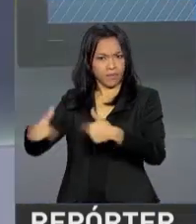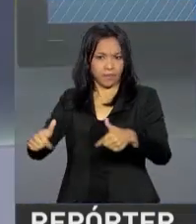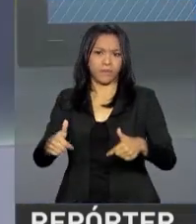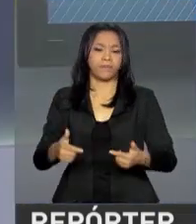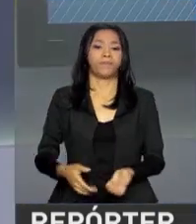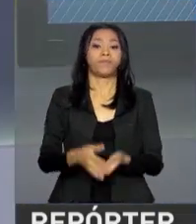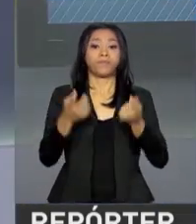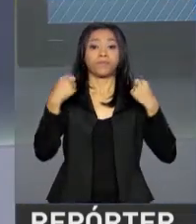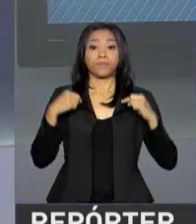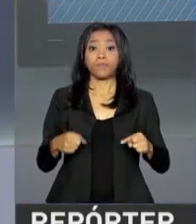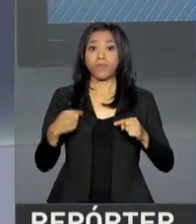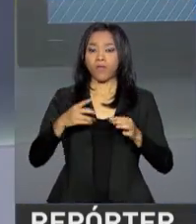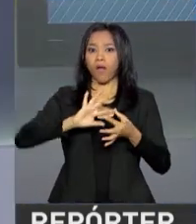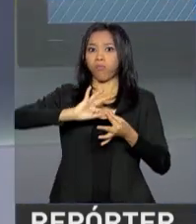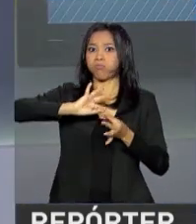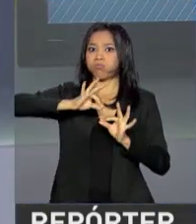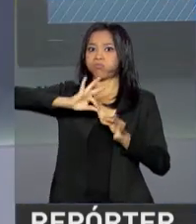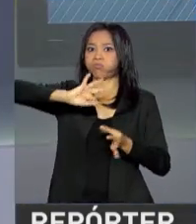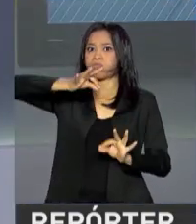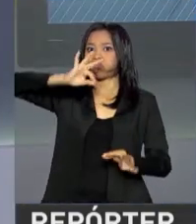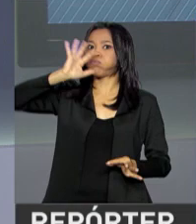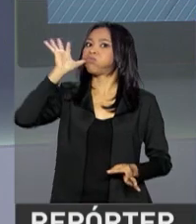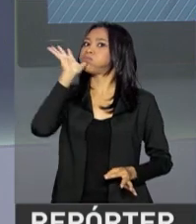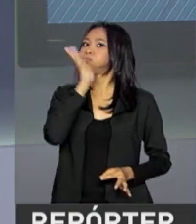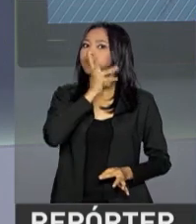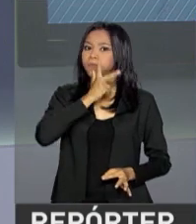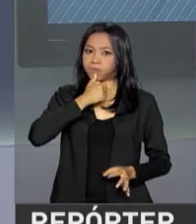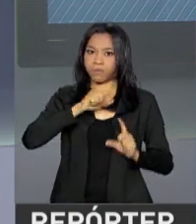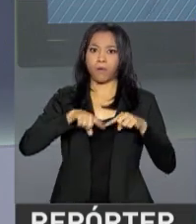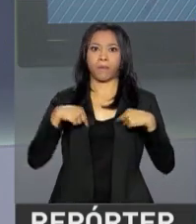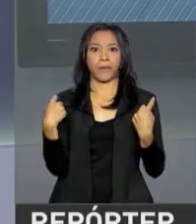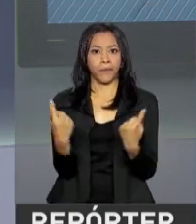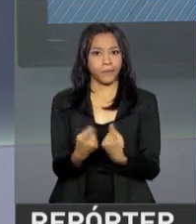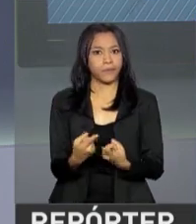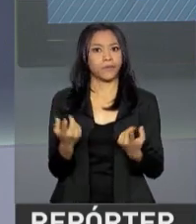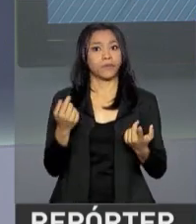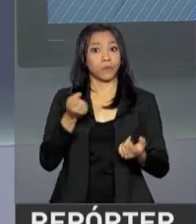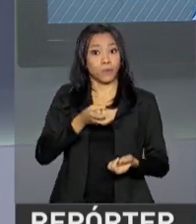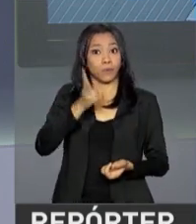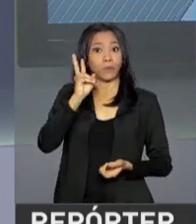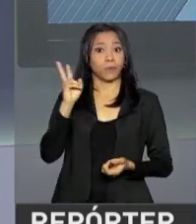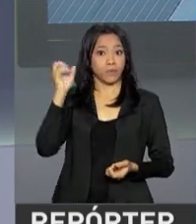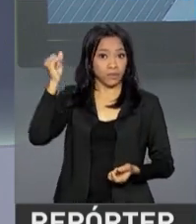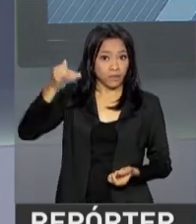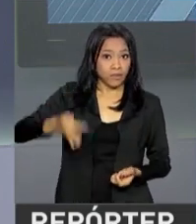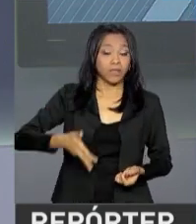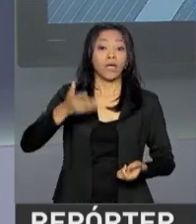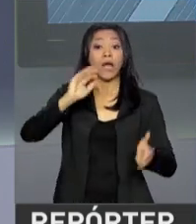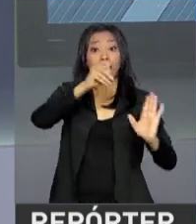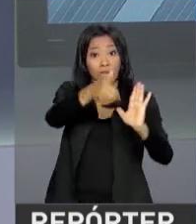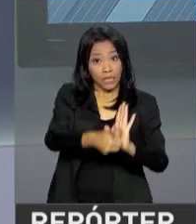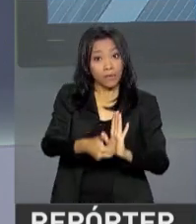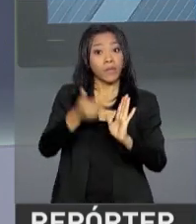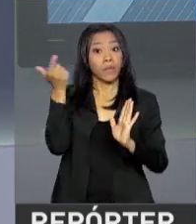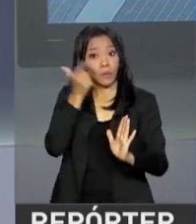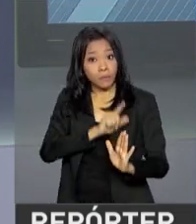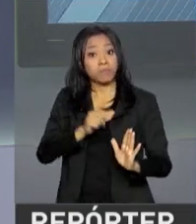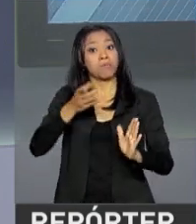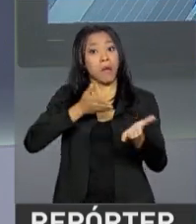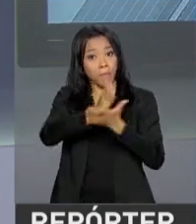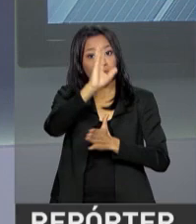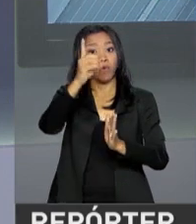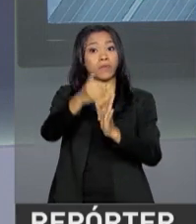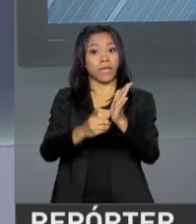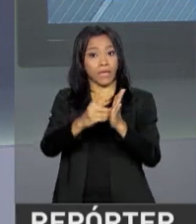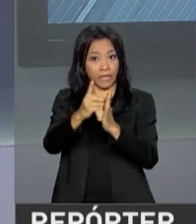numa longa sessão que acabou após as duas horas da manhã o a câmara dos deputados aprovou o decreto de intervenção federal na segurança pública do rio